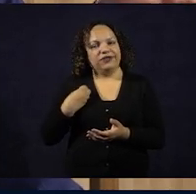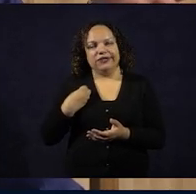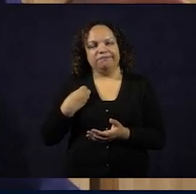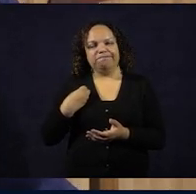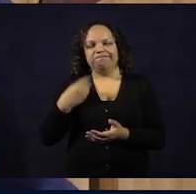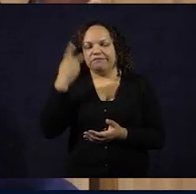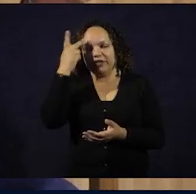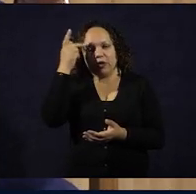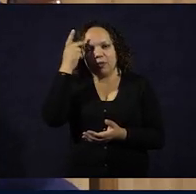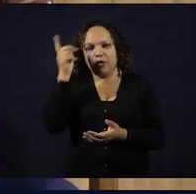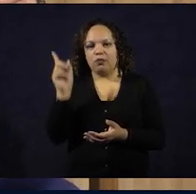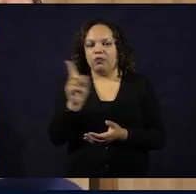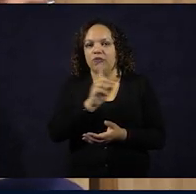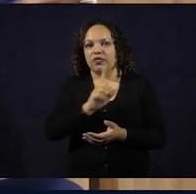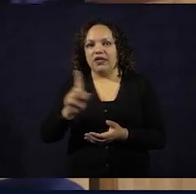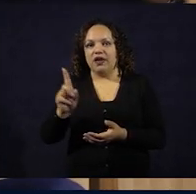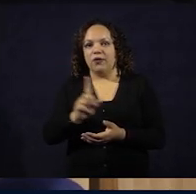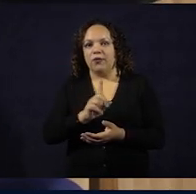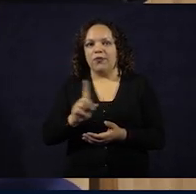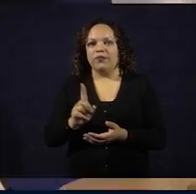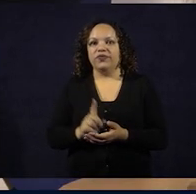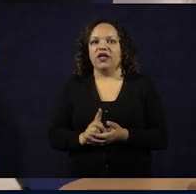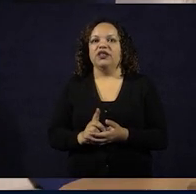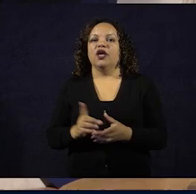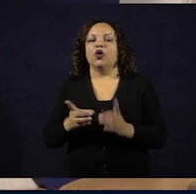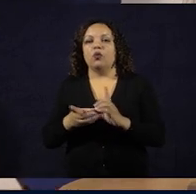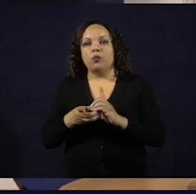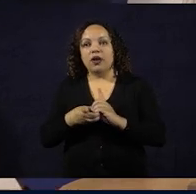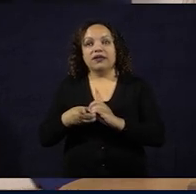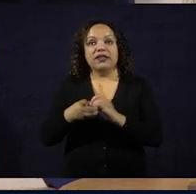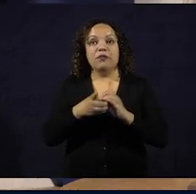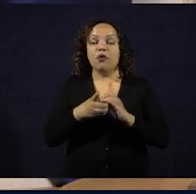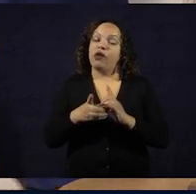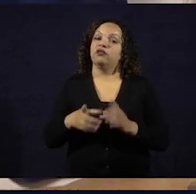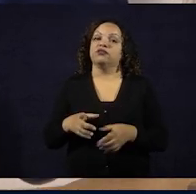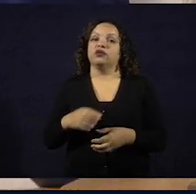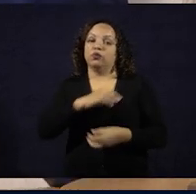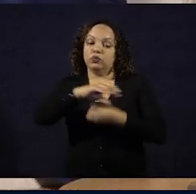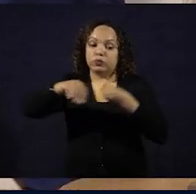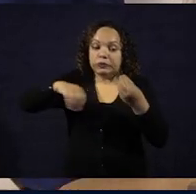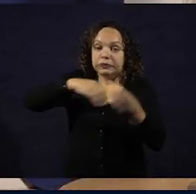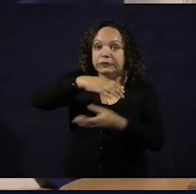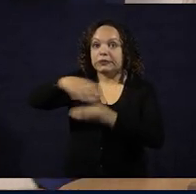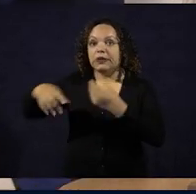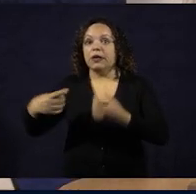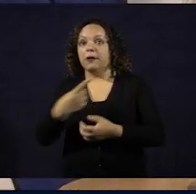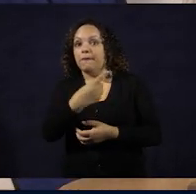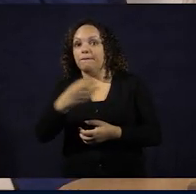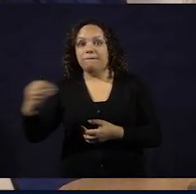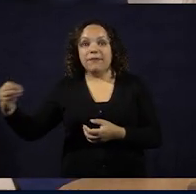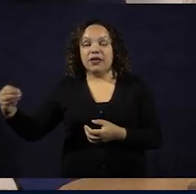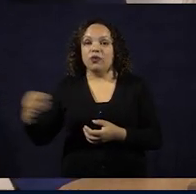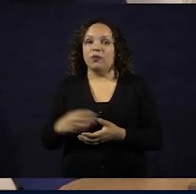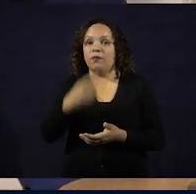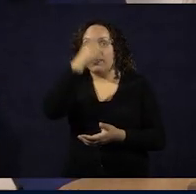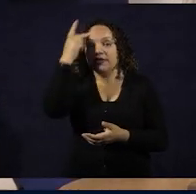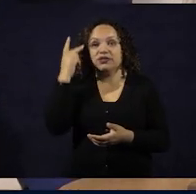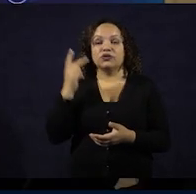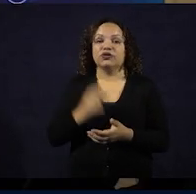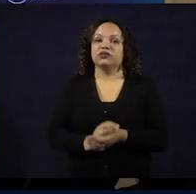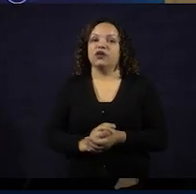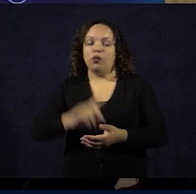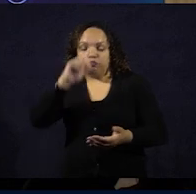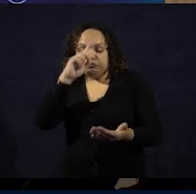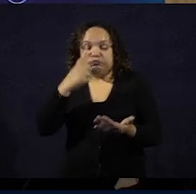é nada assim é existe uma democracia como ela foi envolvida que é mais ou menos mil caras aqui como como a nossa sala vão lá